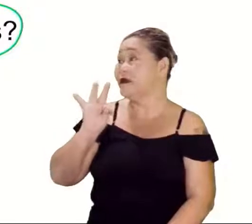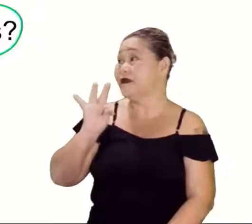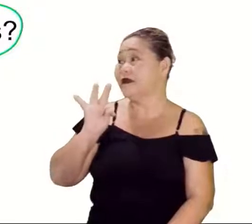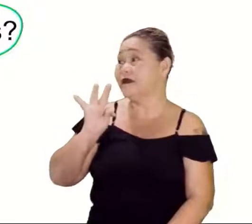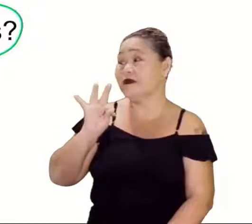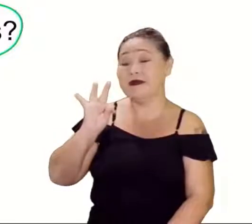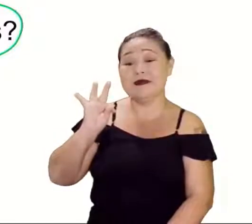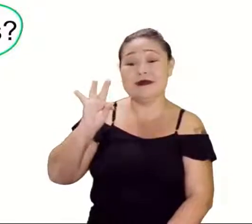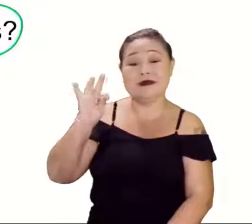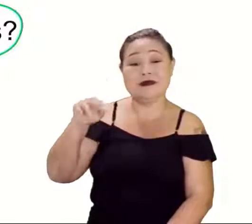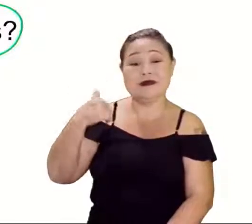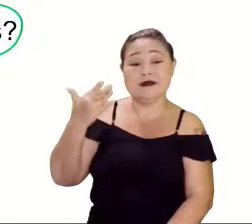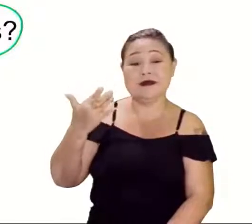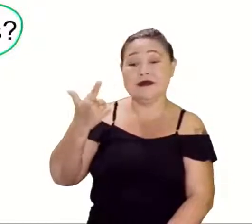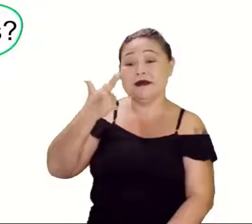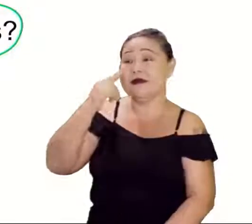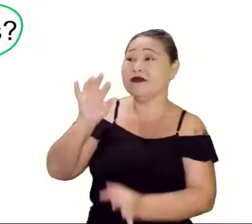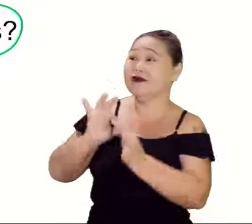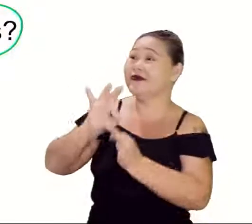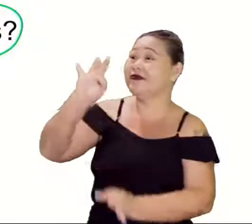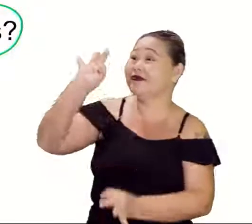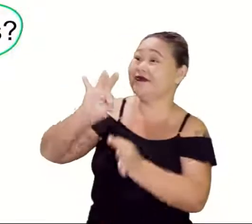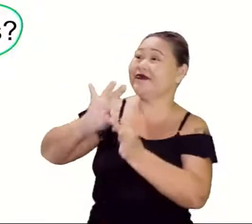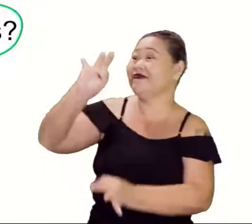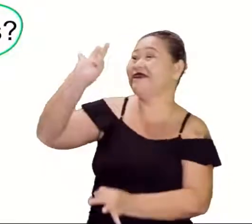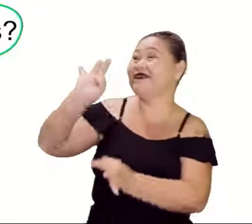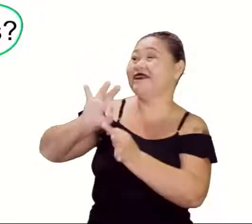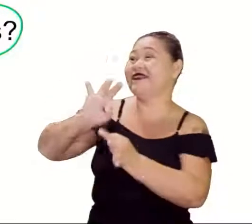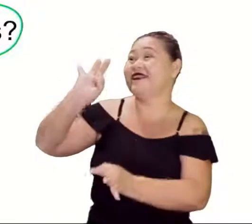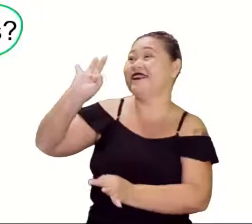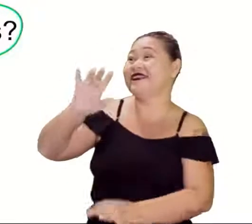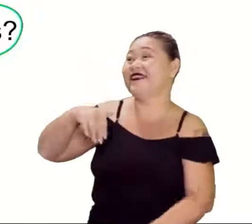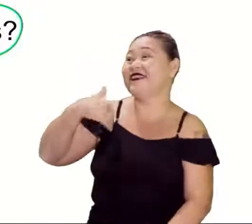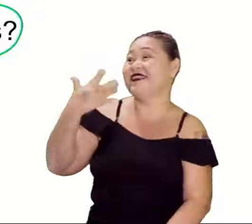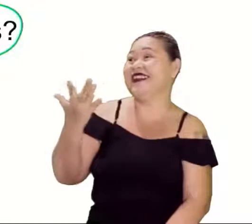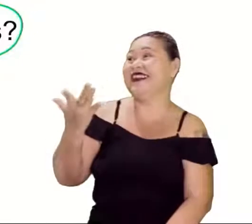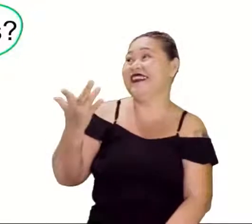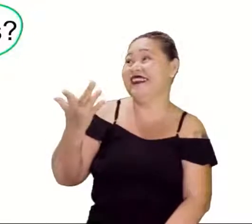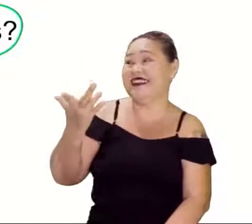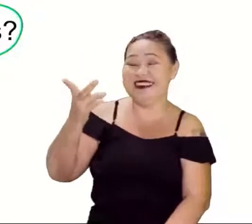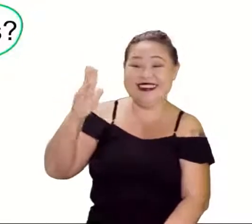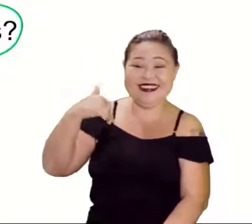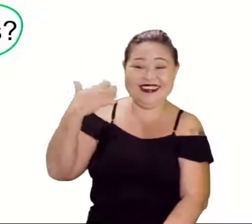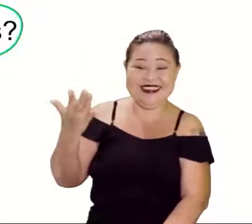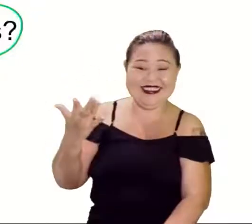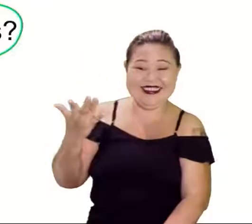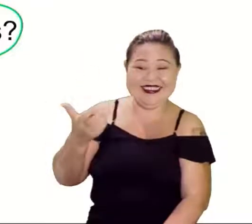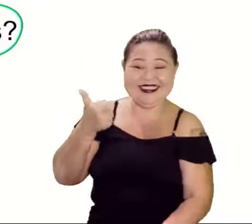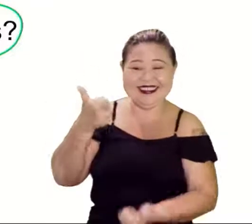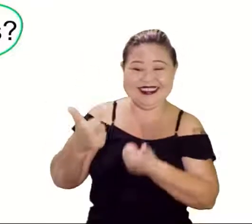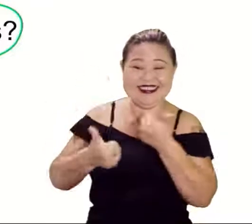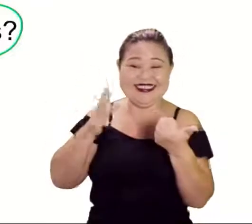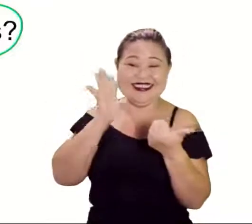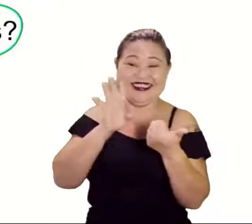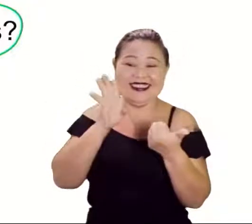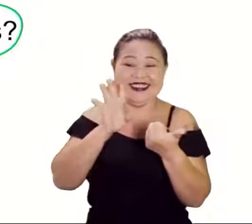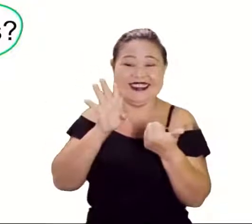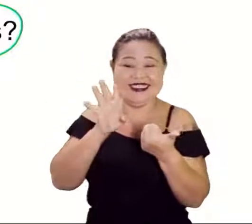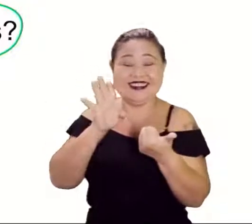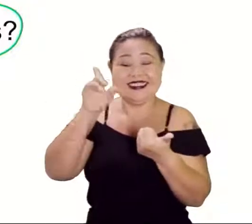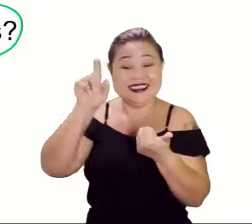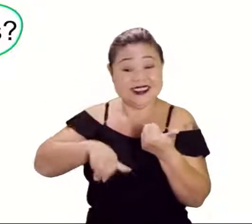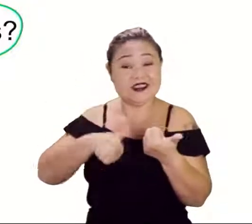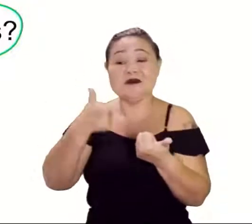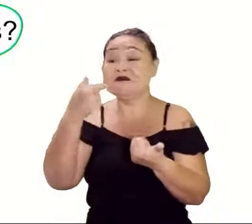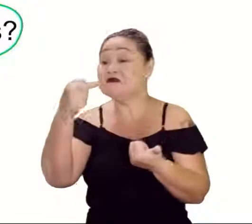é a altura, né? O T está em metros, né? Beleza? Beleza. Será que é